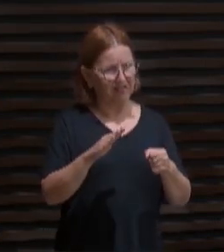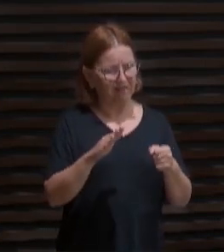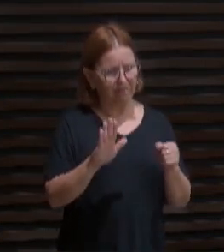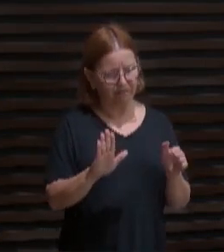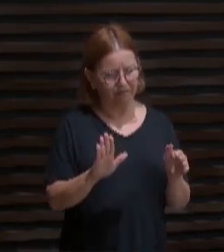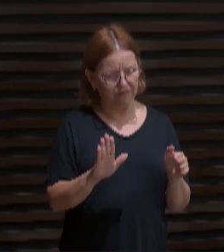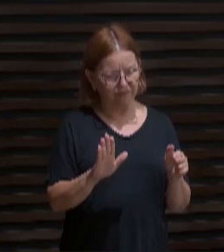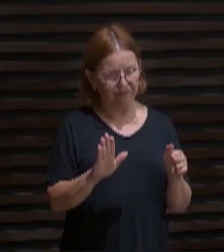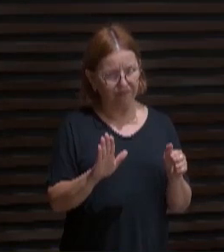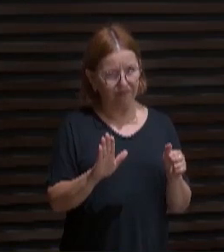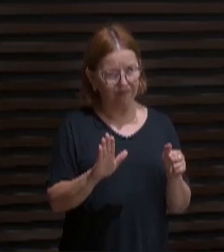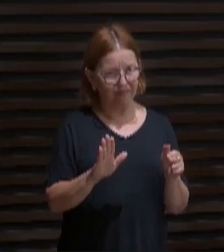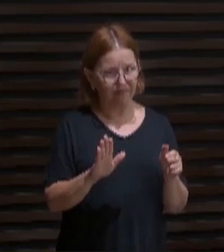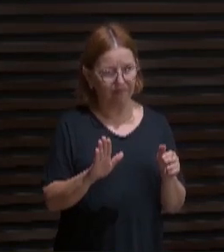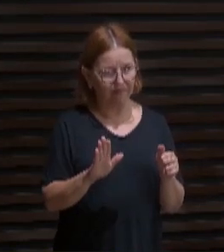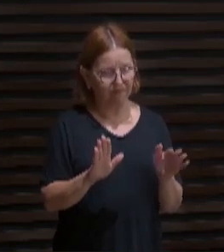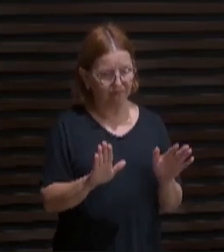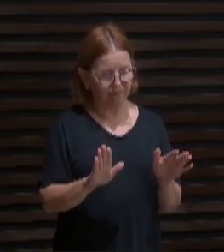de